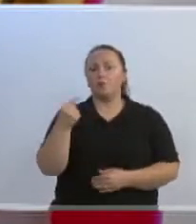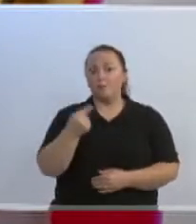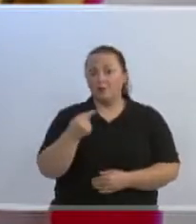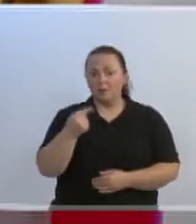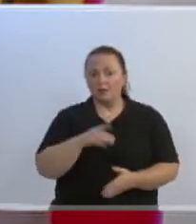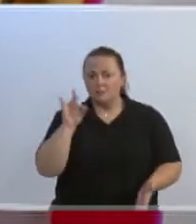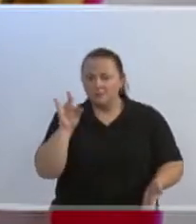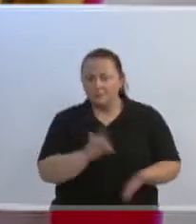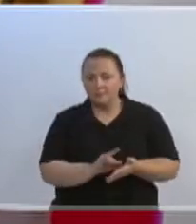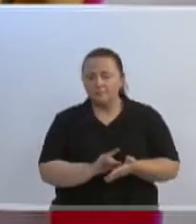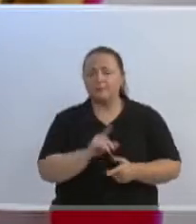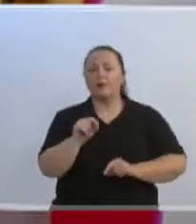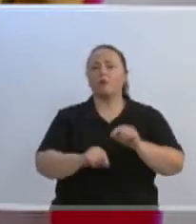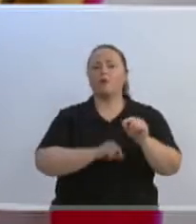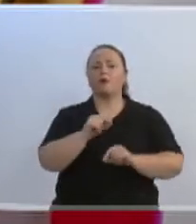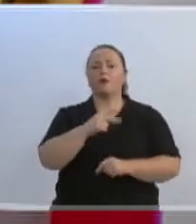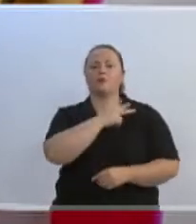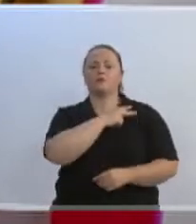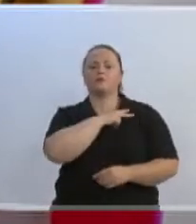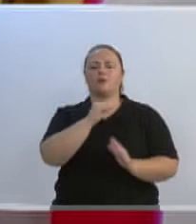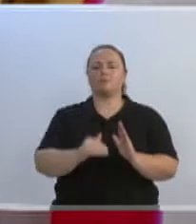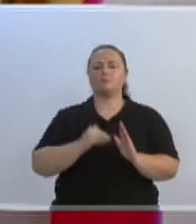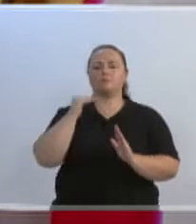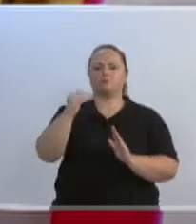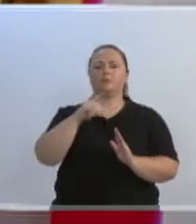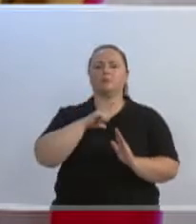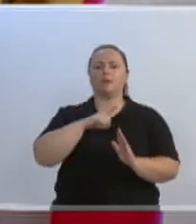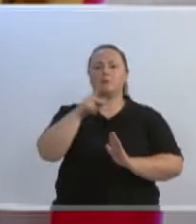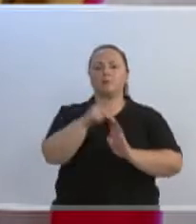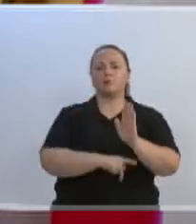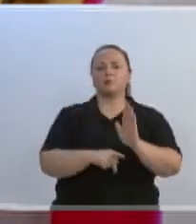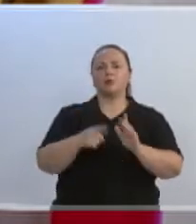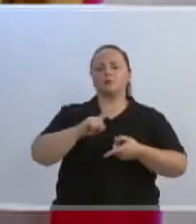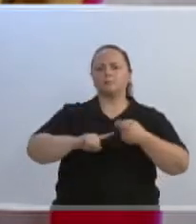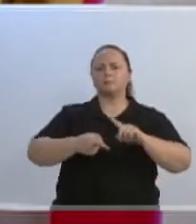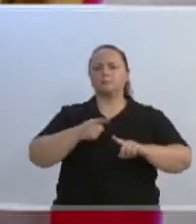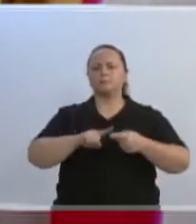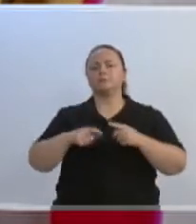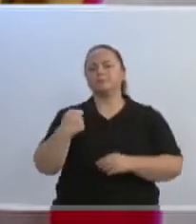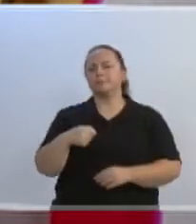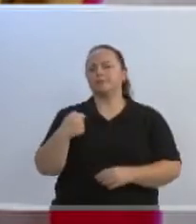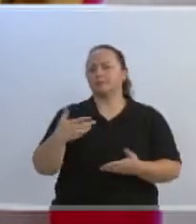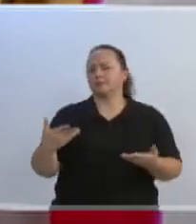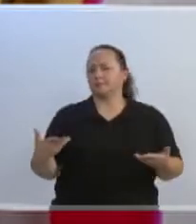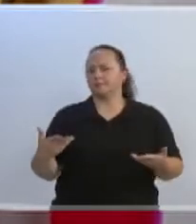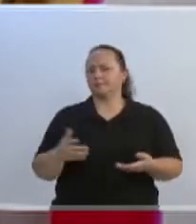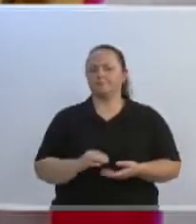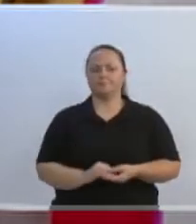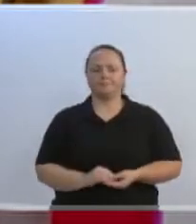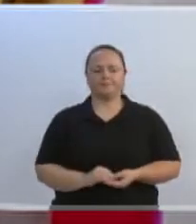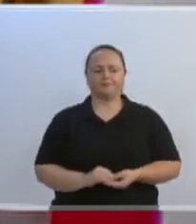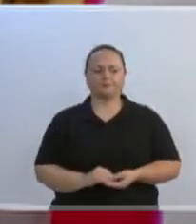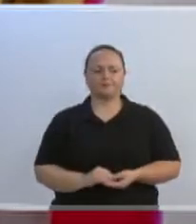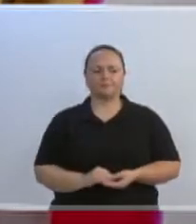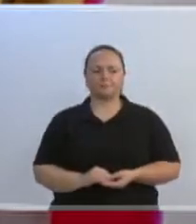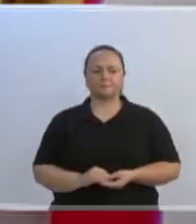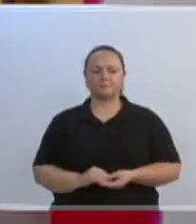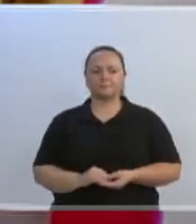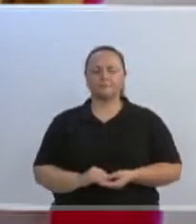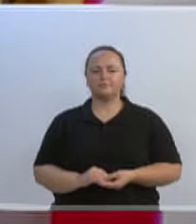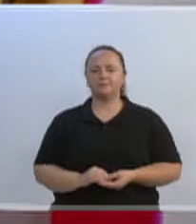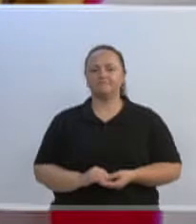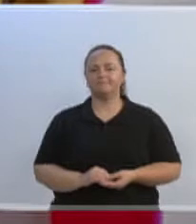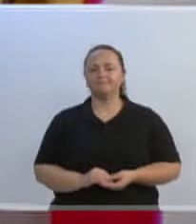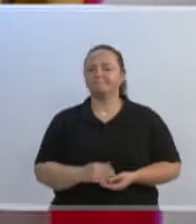talvez, o chefe maior do município, que muitos projetos vêm aqui que nós temos que conversar. Então, senhoras e senhores, nós não podemos admitir isso.